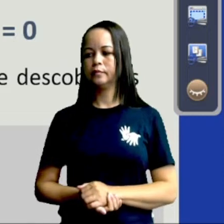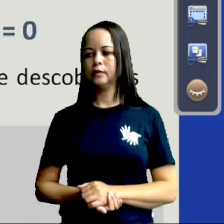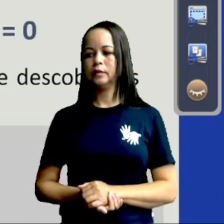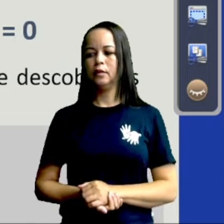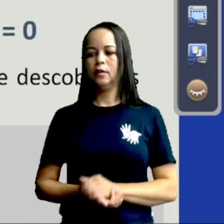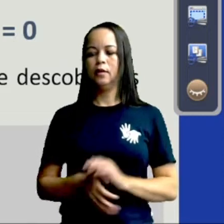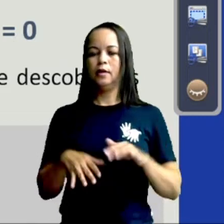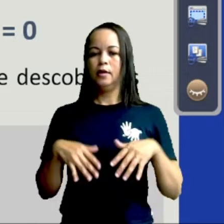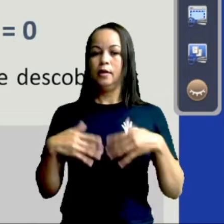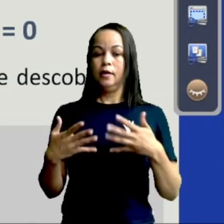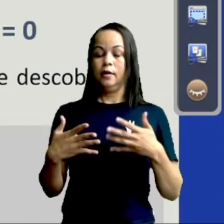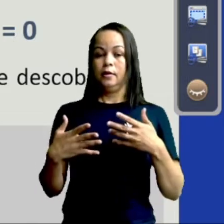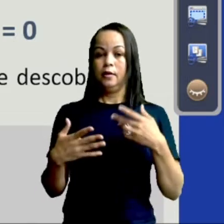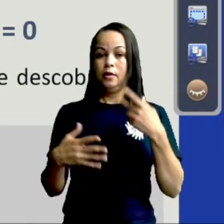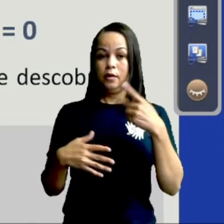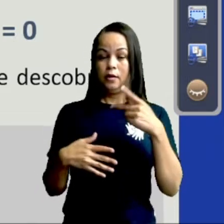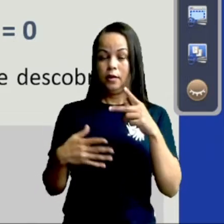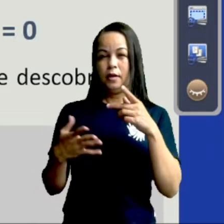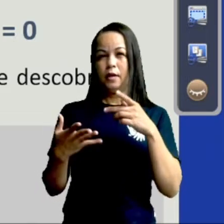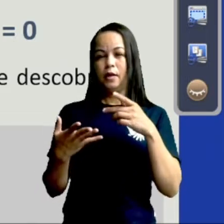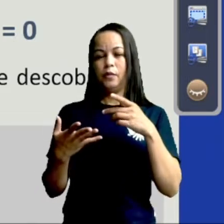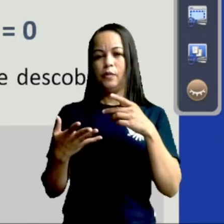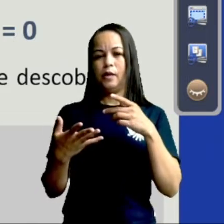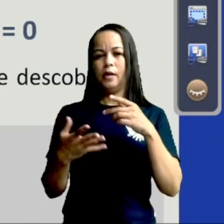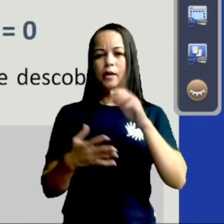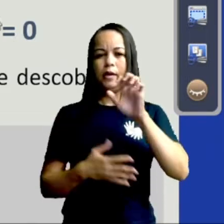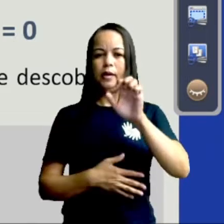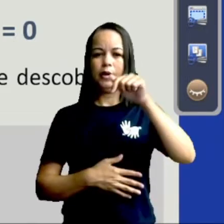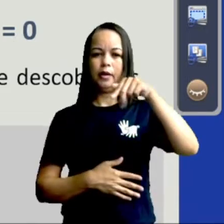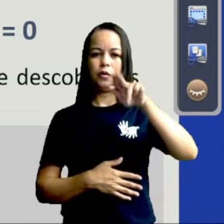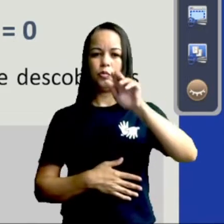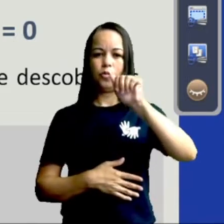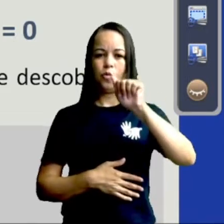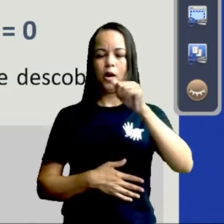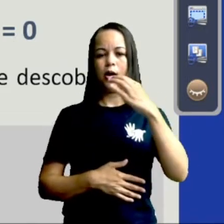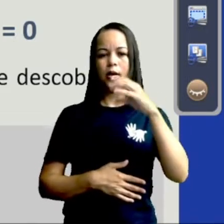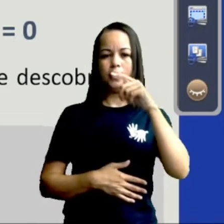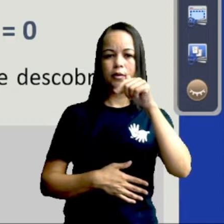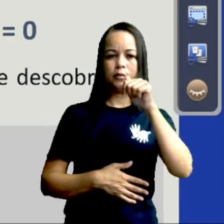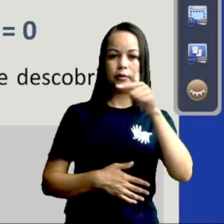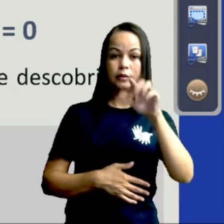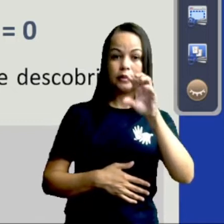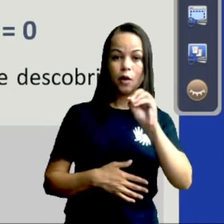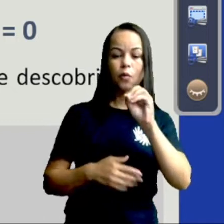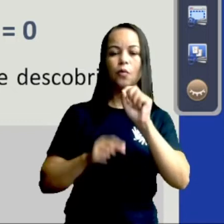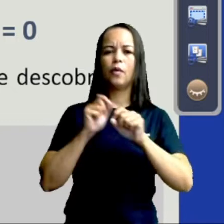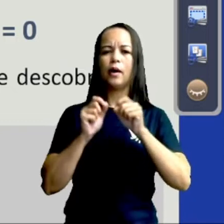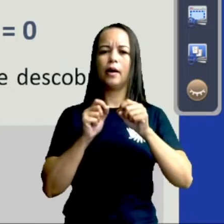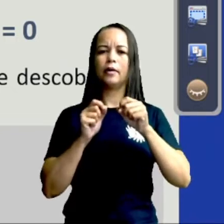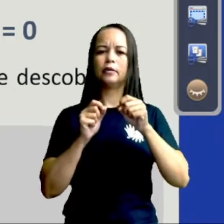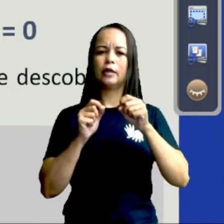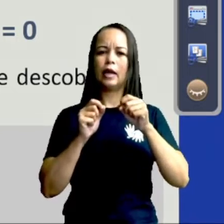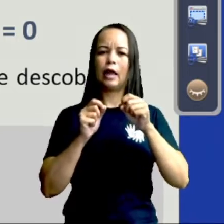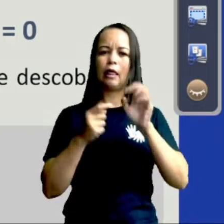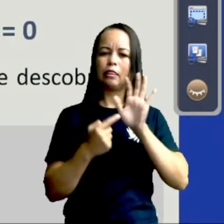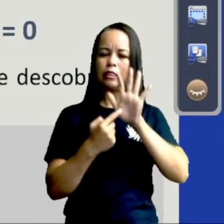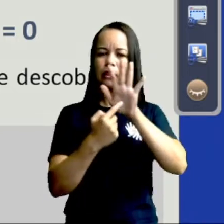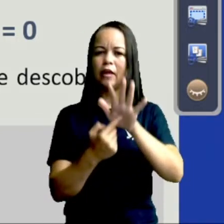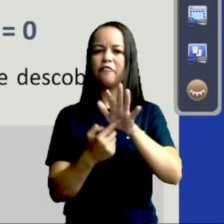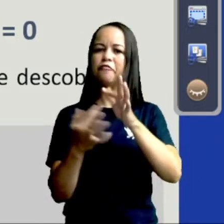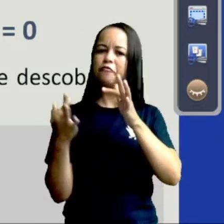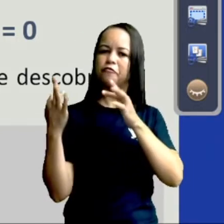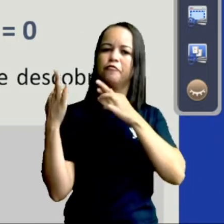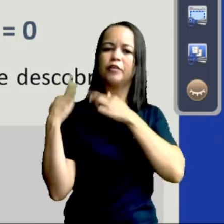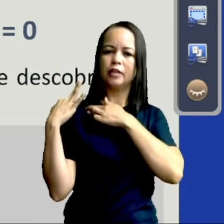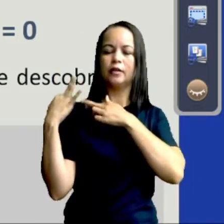uma equação, ela é definida a partir de seu grau, tá? A gente diz que tem equação do primeiro